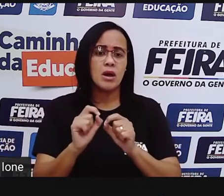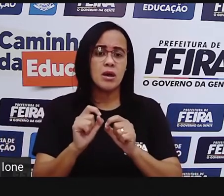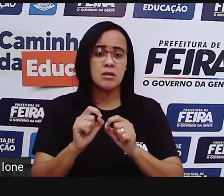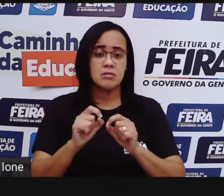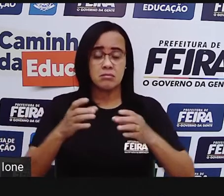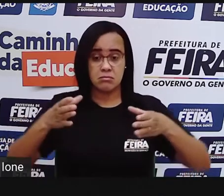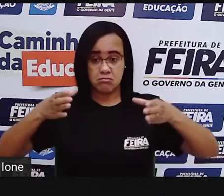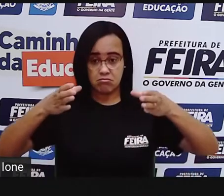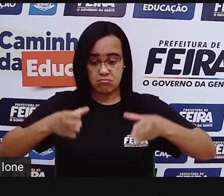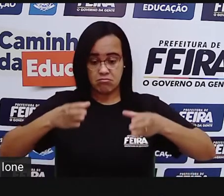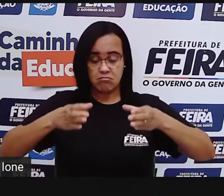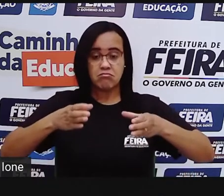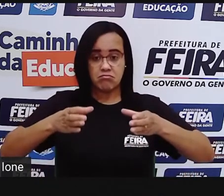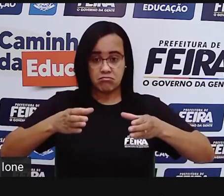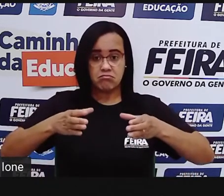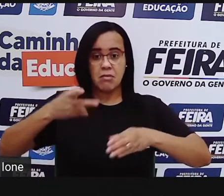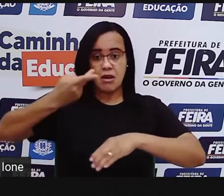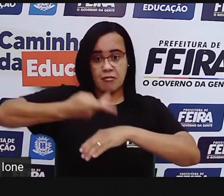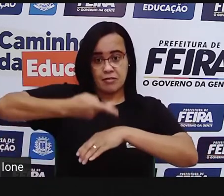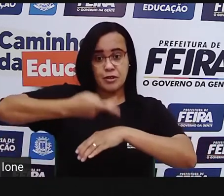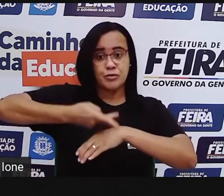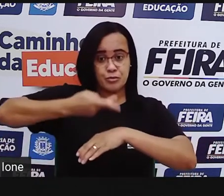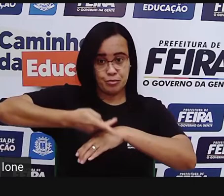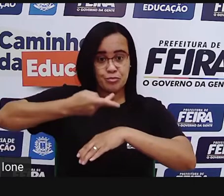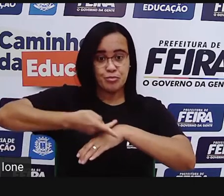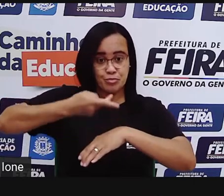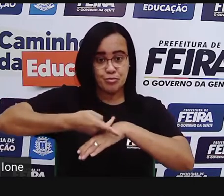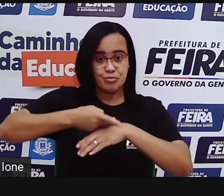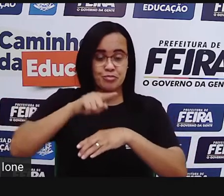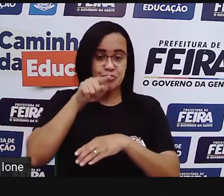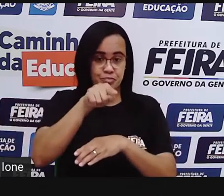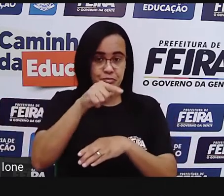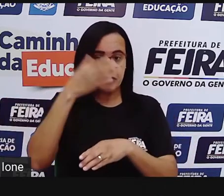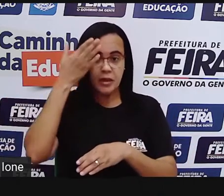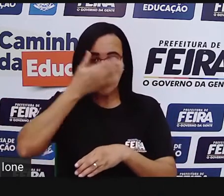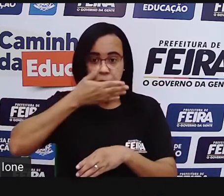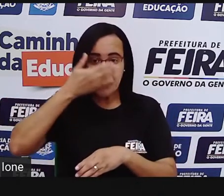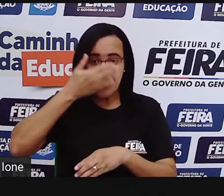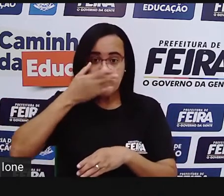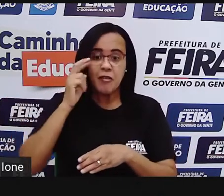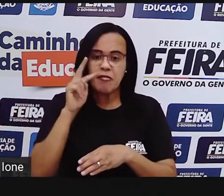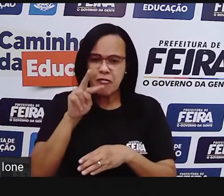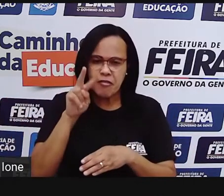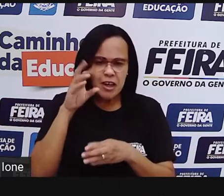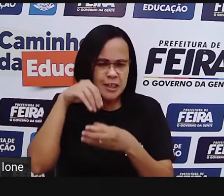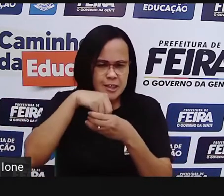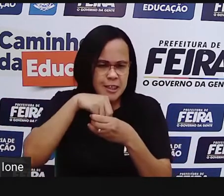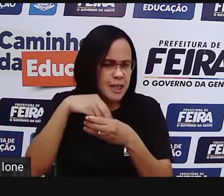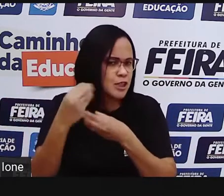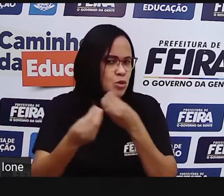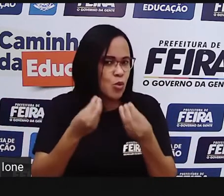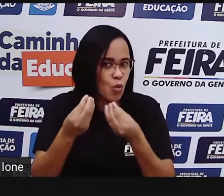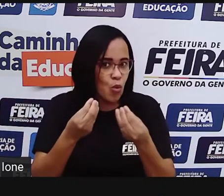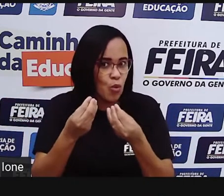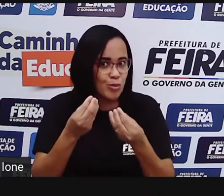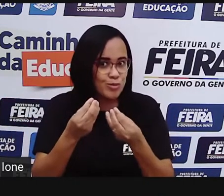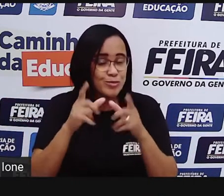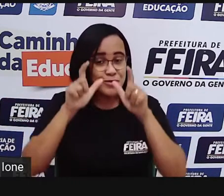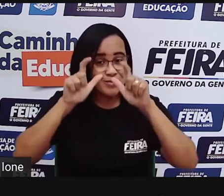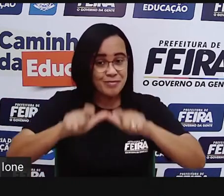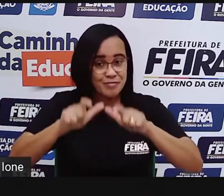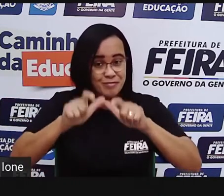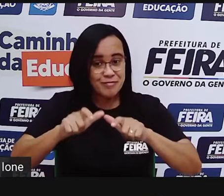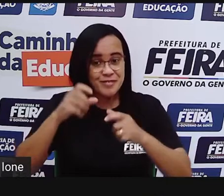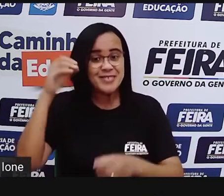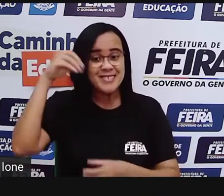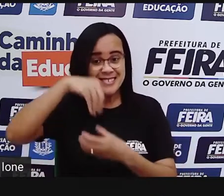vasilha de vidro, tá, meninada? Assim, transparente, para que a gente possa ver exatamente a quantidade de água que a gente vai